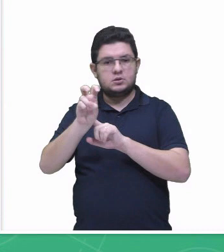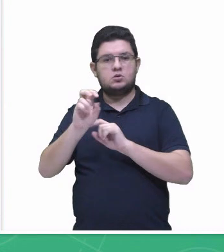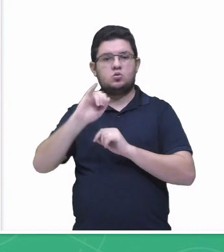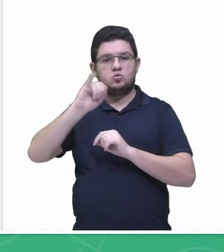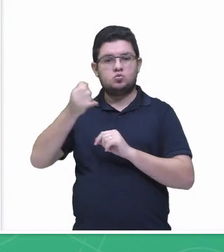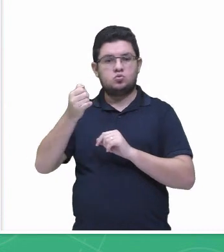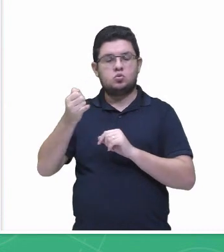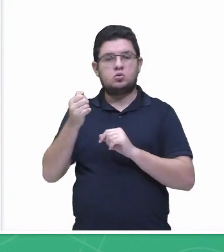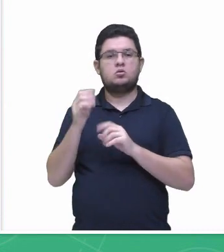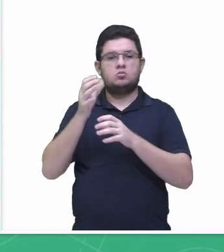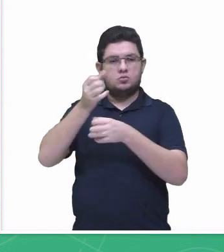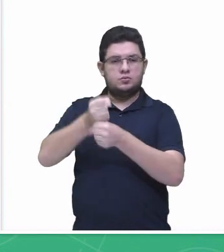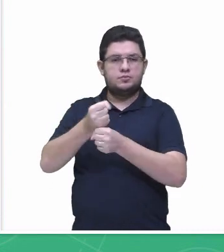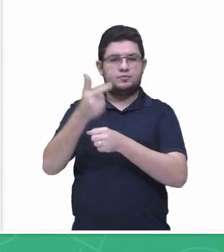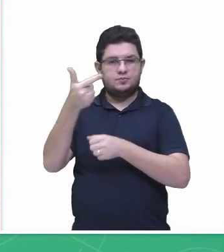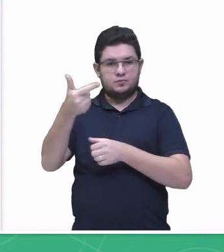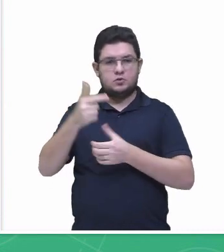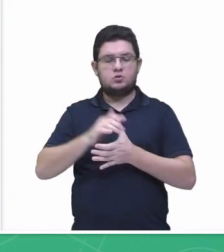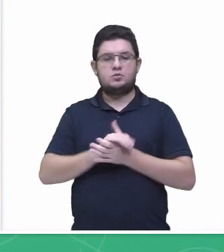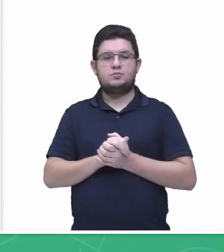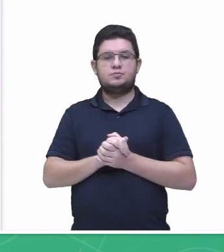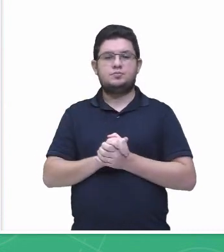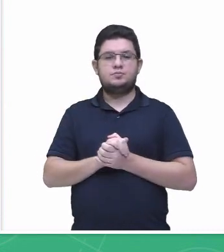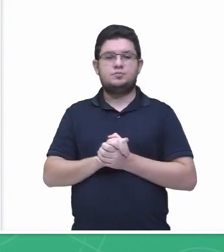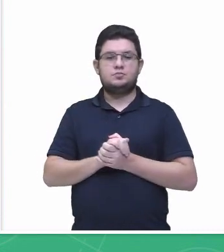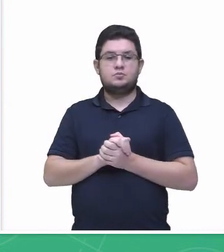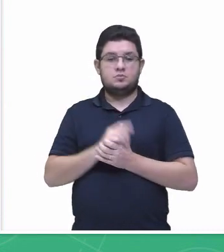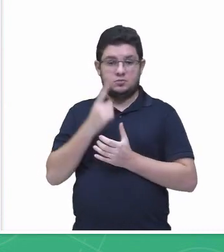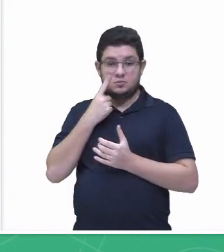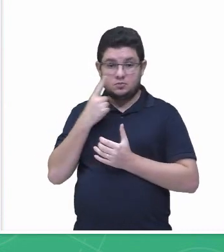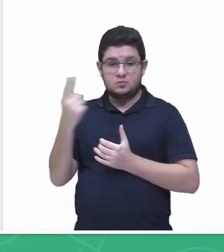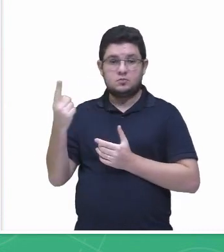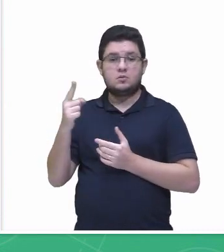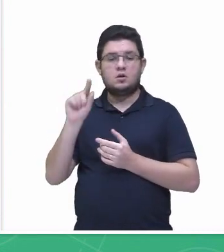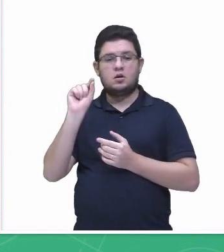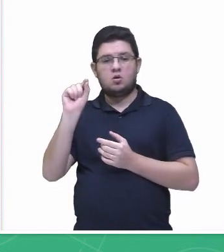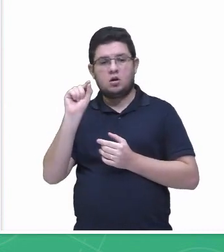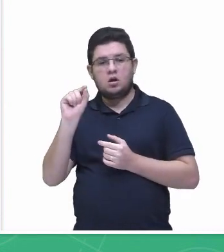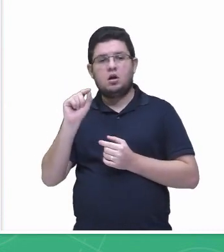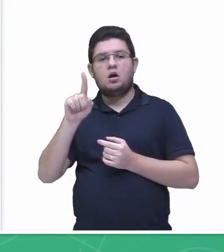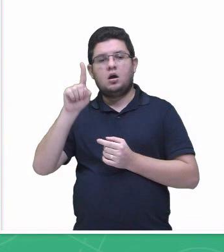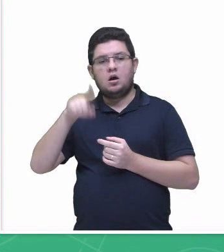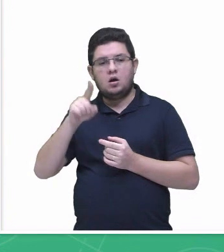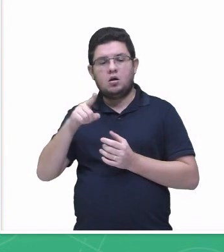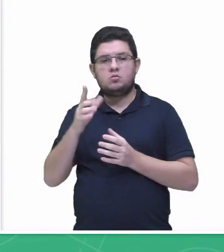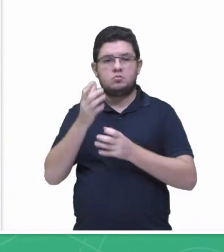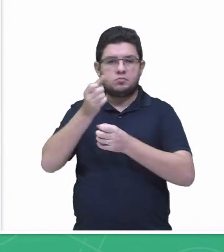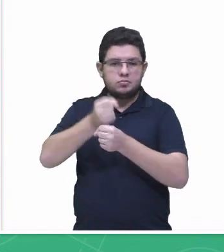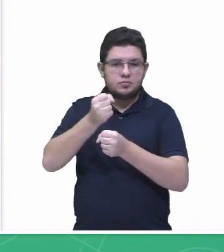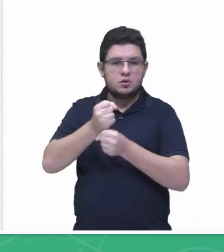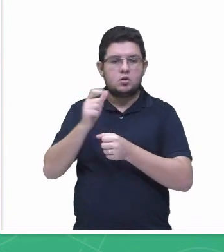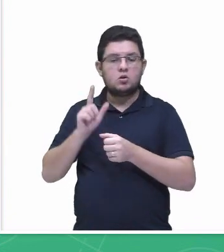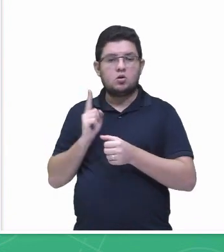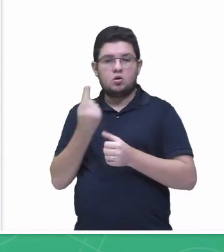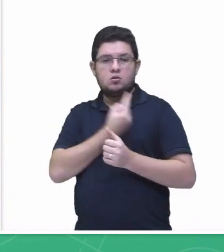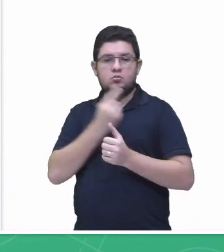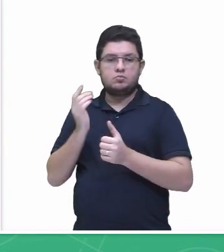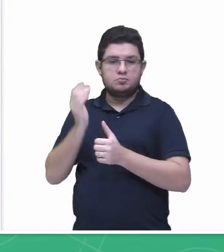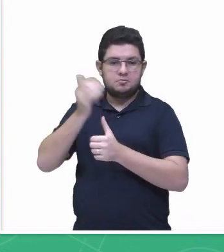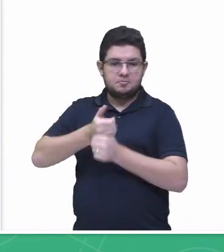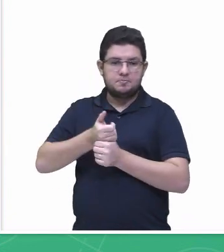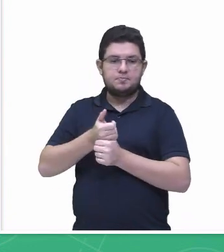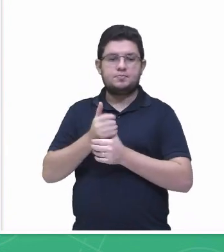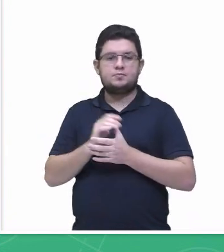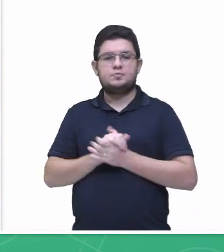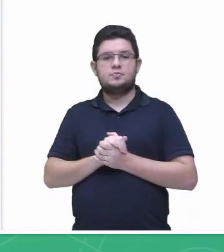igual a 2. E é justamente esses valores que nós iremos substituir aqui na nossa fórmula.